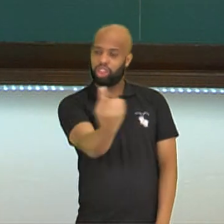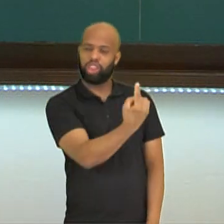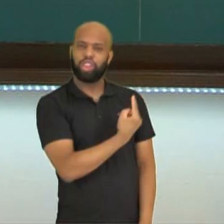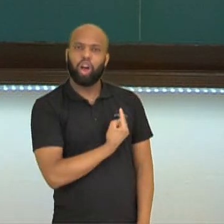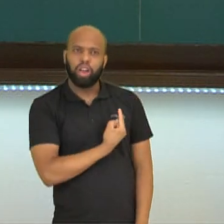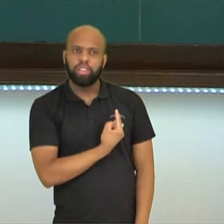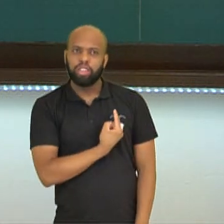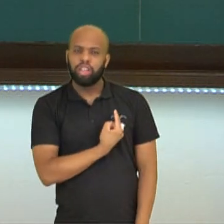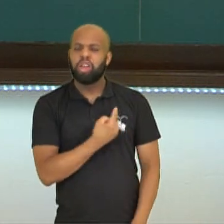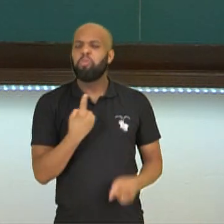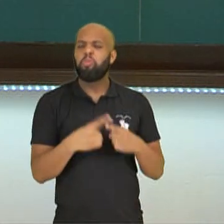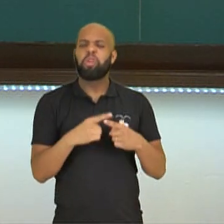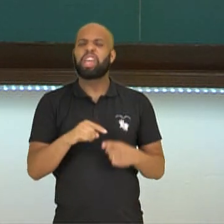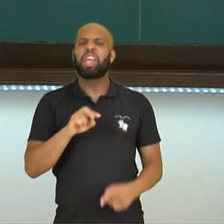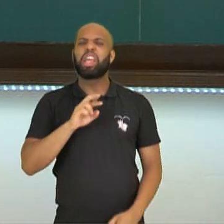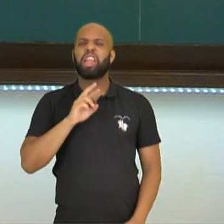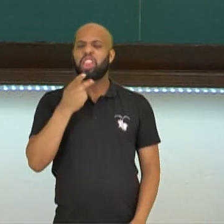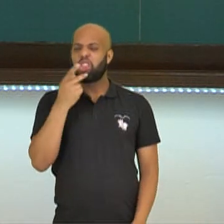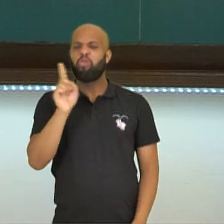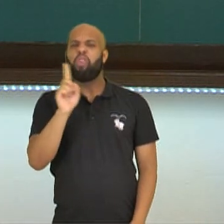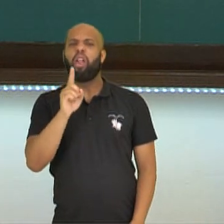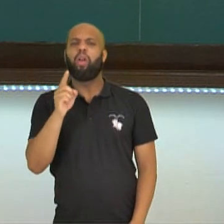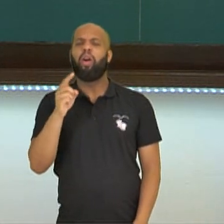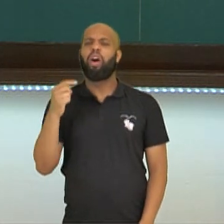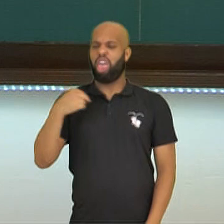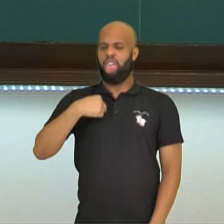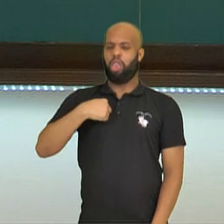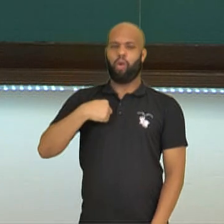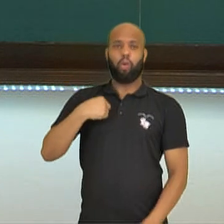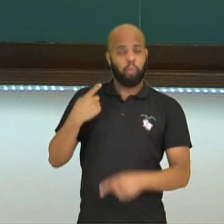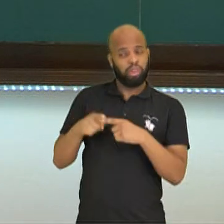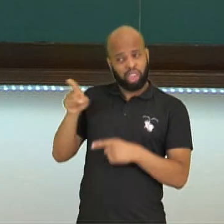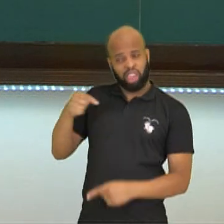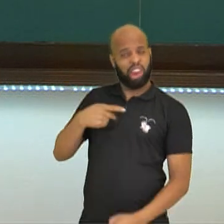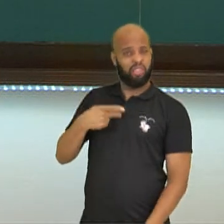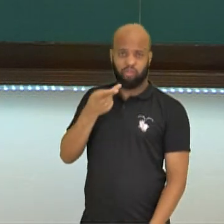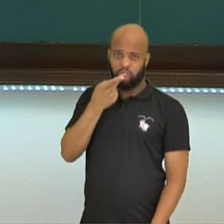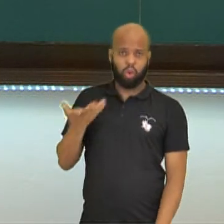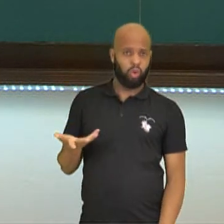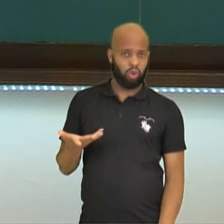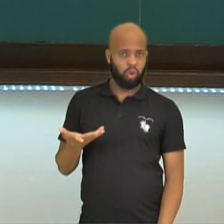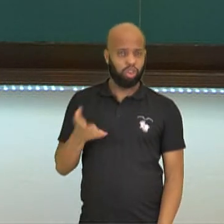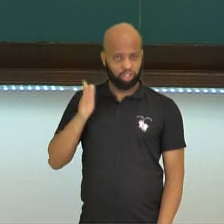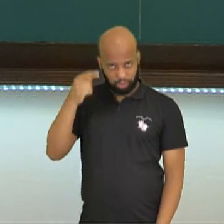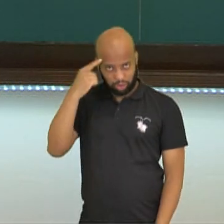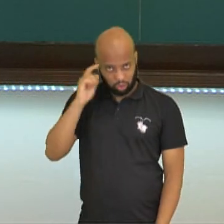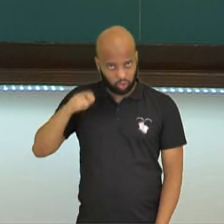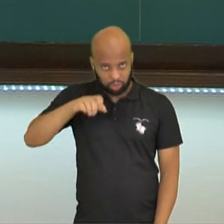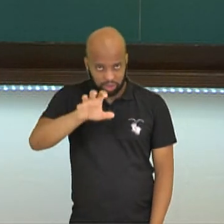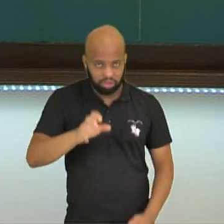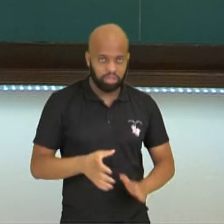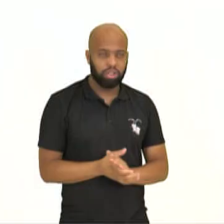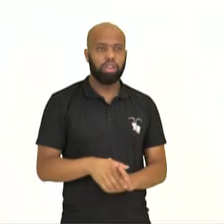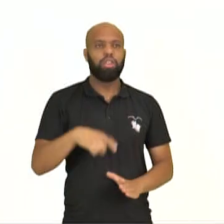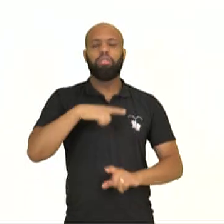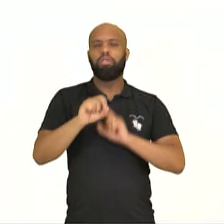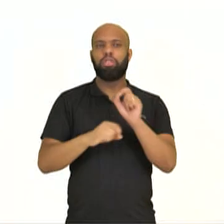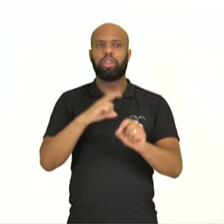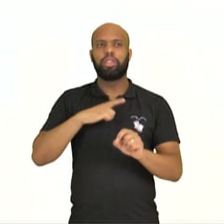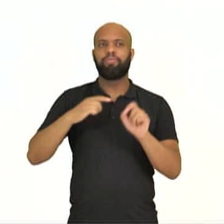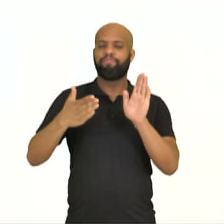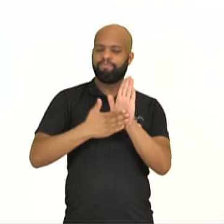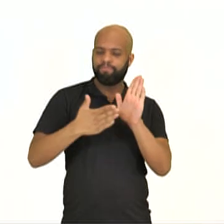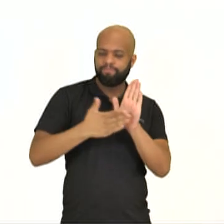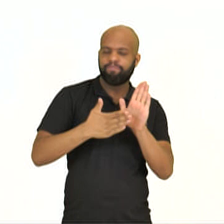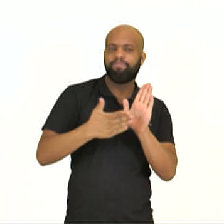que ele não disse eu, já que era ele que estava falando? Você pensou sobre isso? Então, observe que existe um